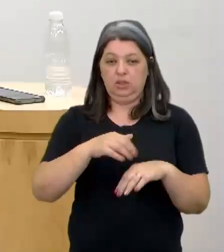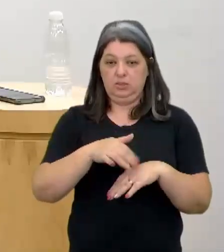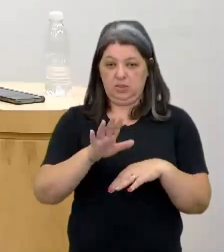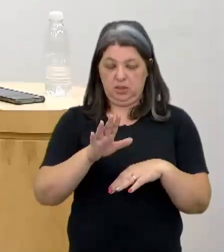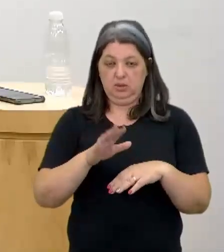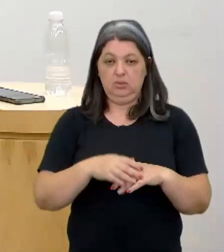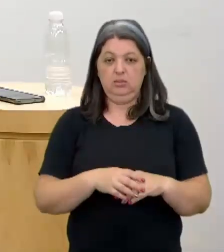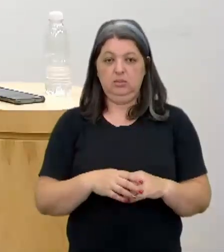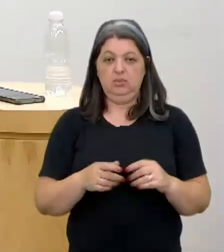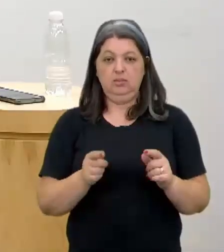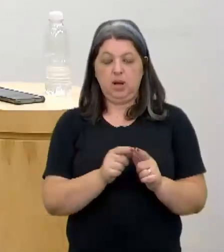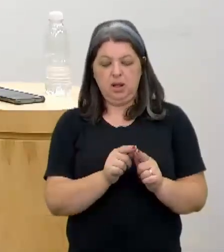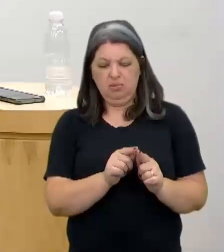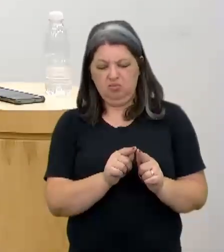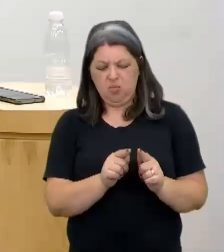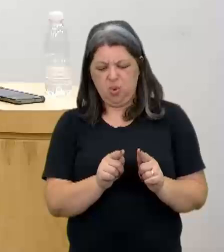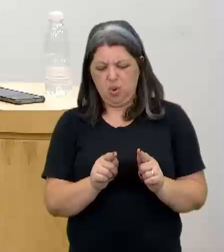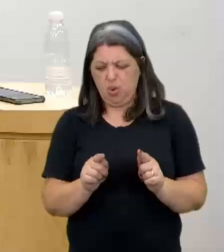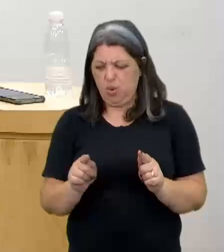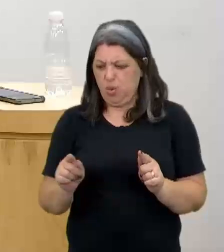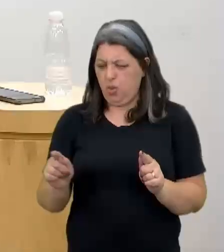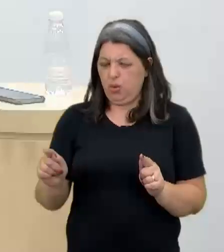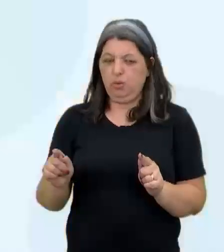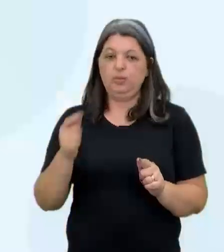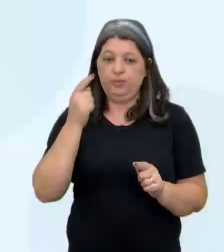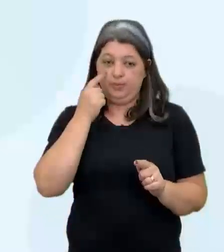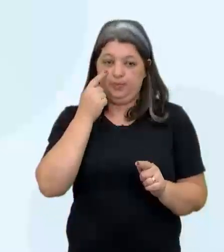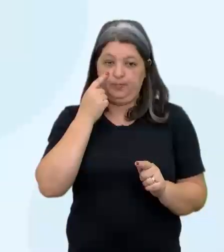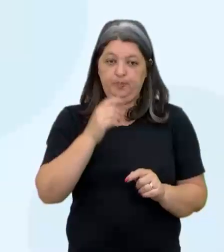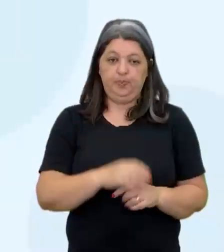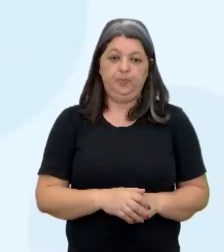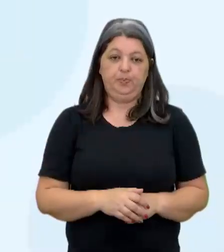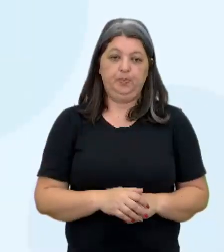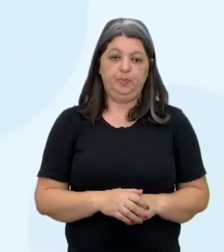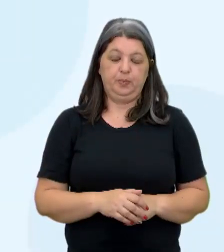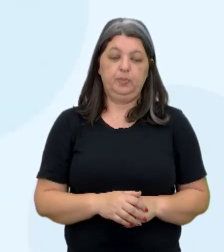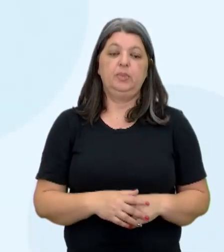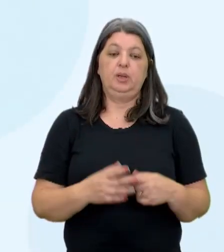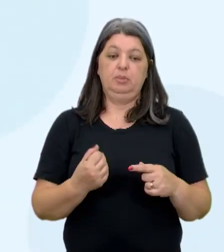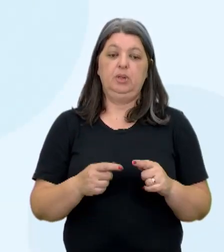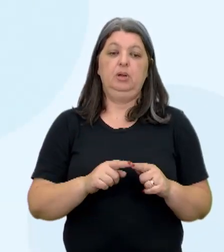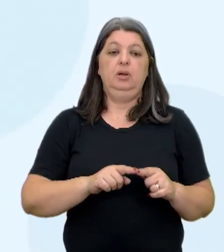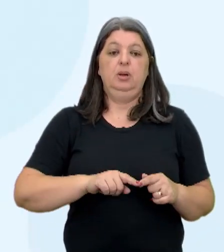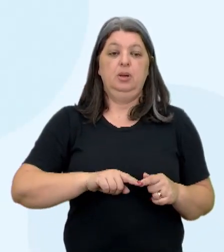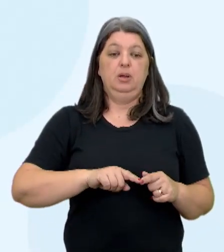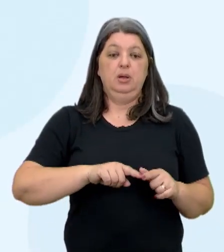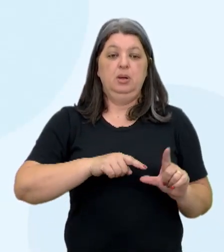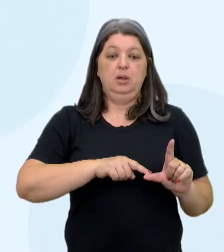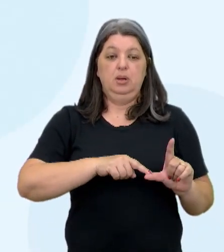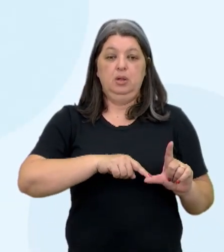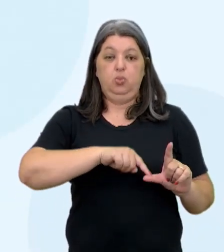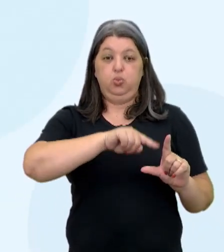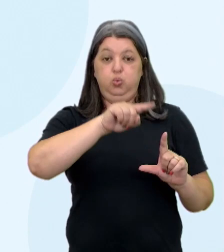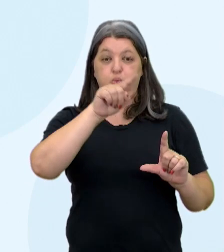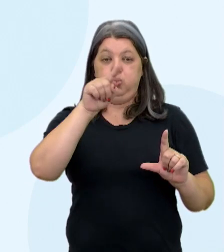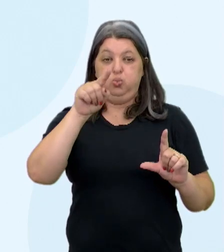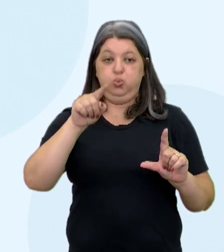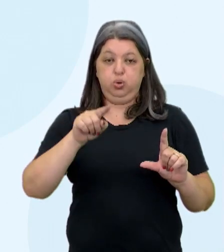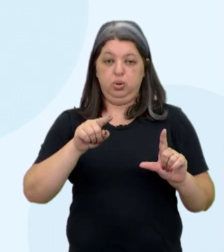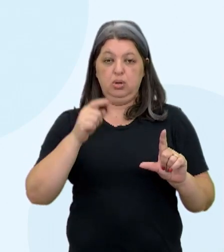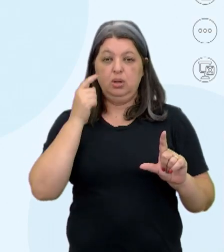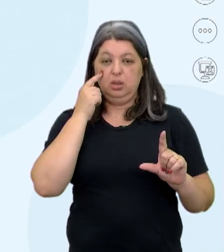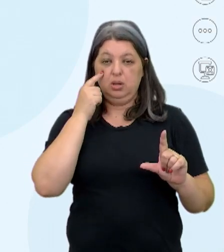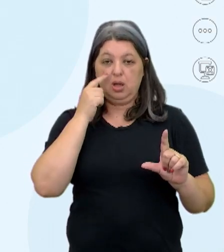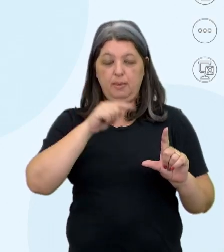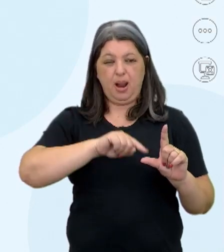no 0π, vai ter que estar lá batendo no 4. Então, ó, olha a setinha. Ela vai ter que vir 4 vezes. Ah, então, na verdade, a onda vai